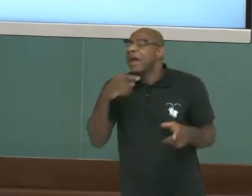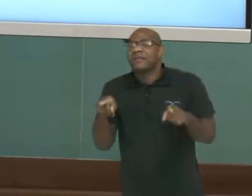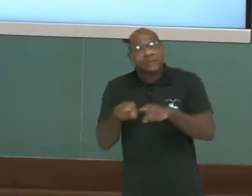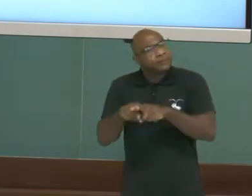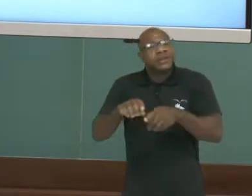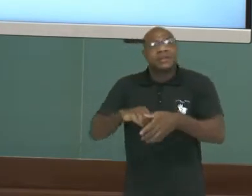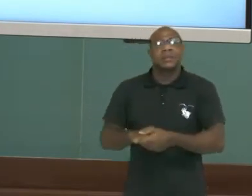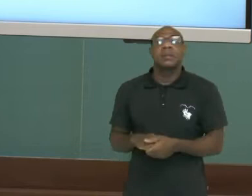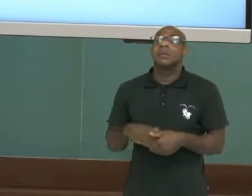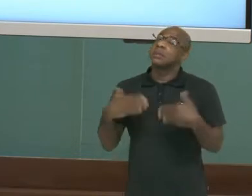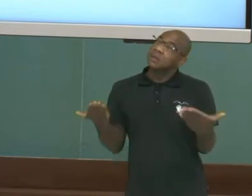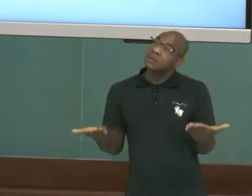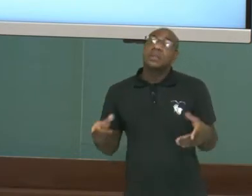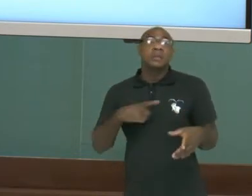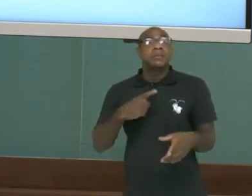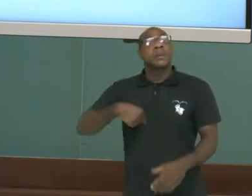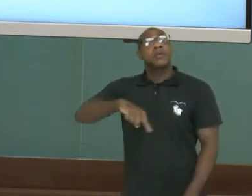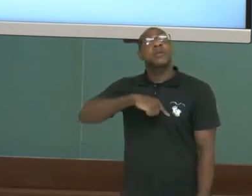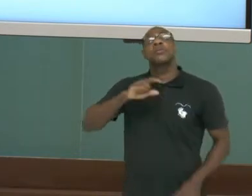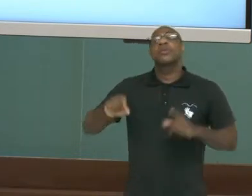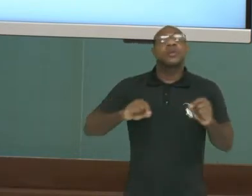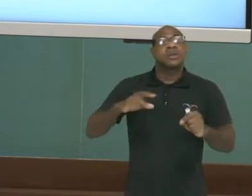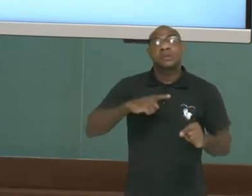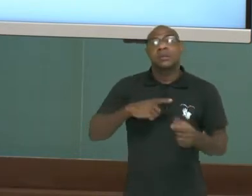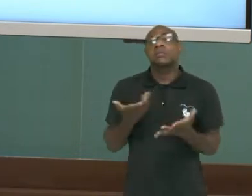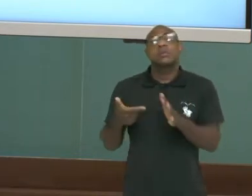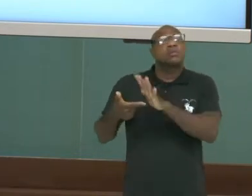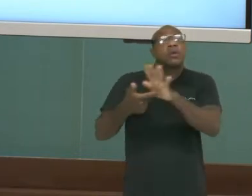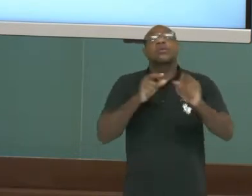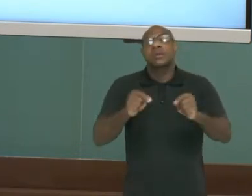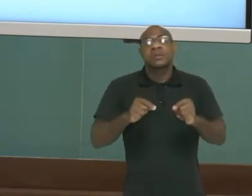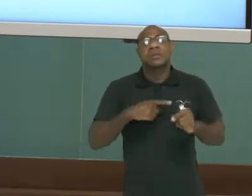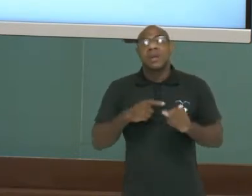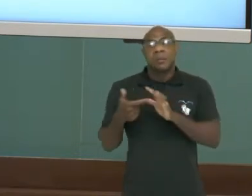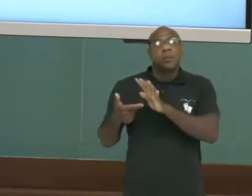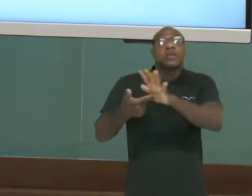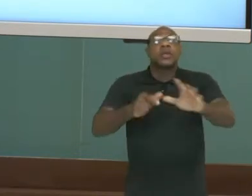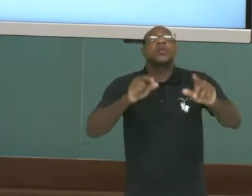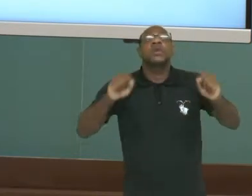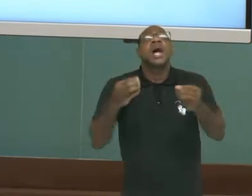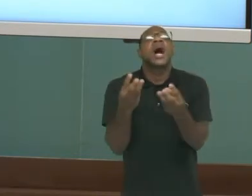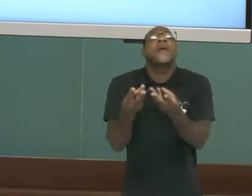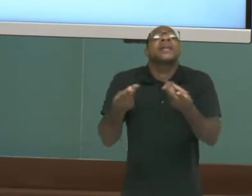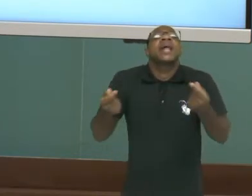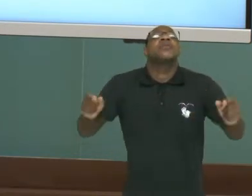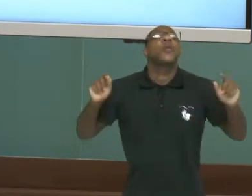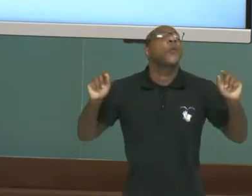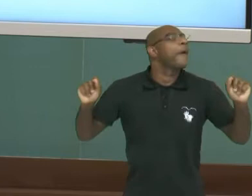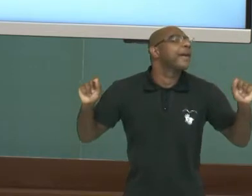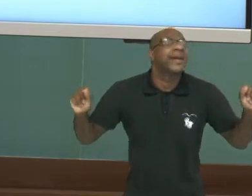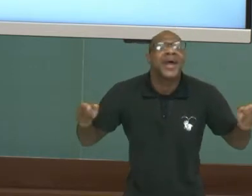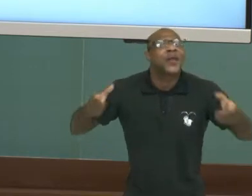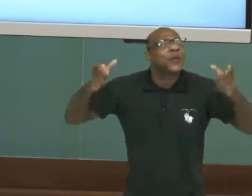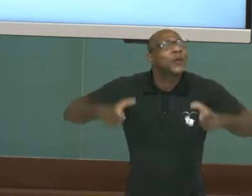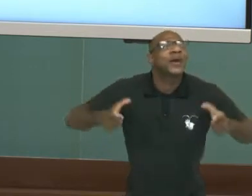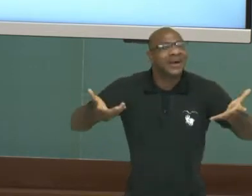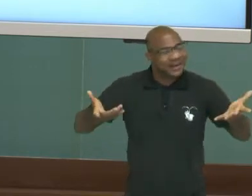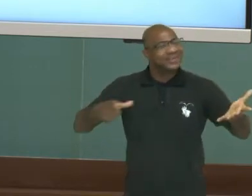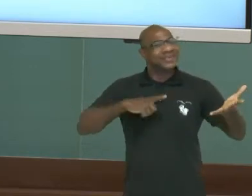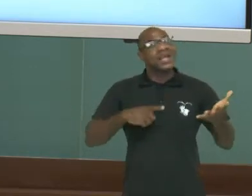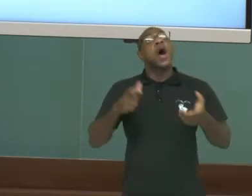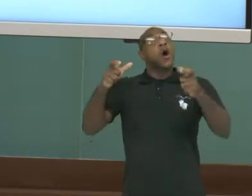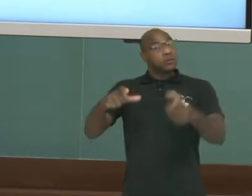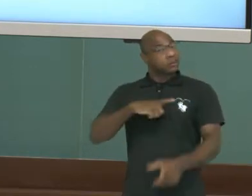ser ali, né, para nós, grandes indicadores, revelando ali a qualidade do ambiente onde